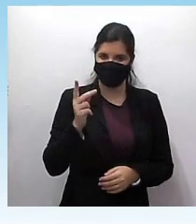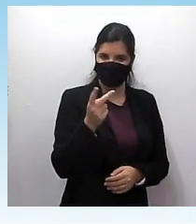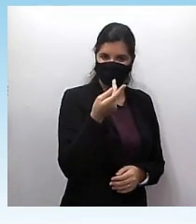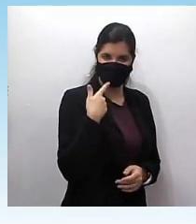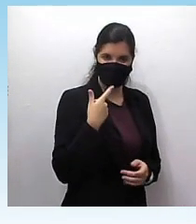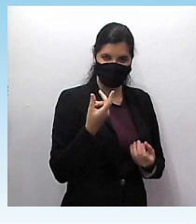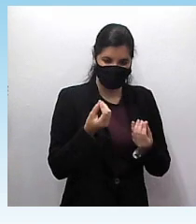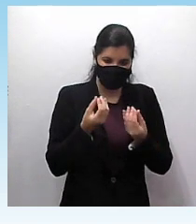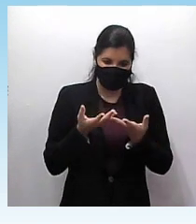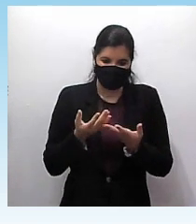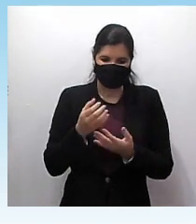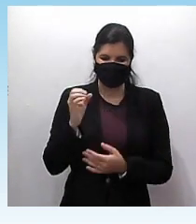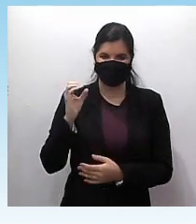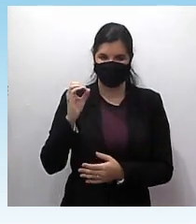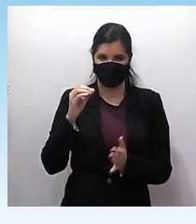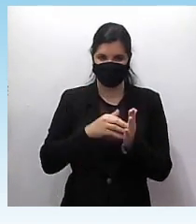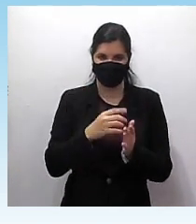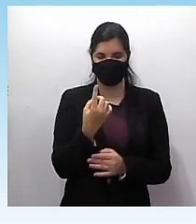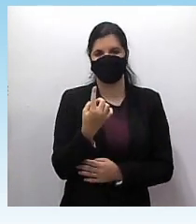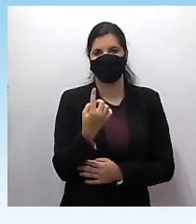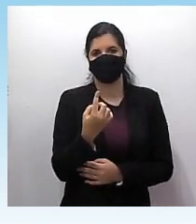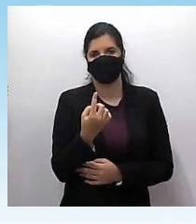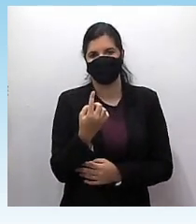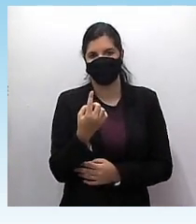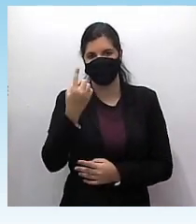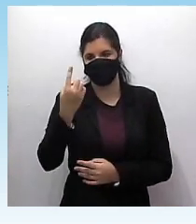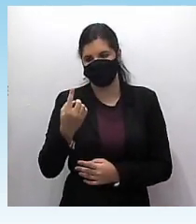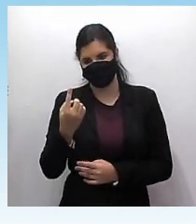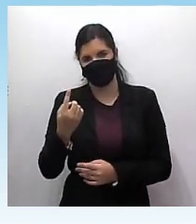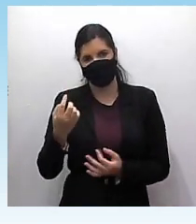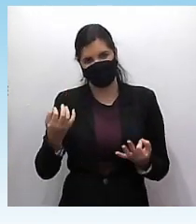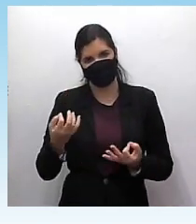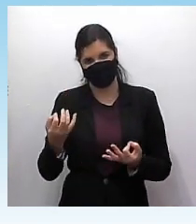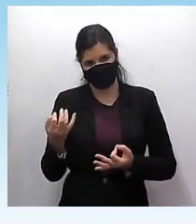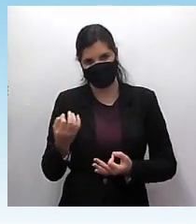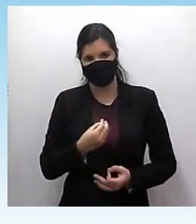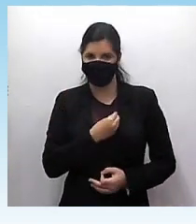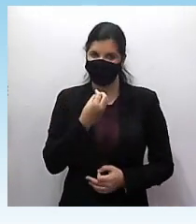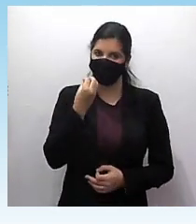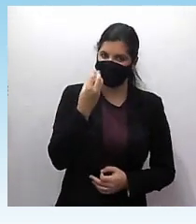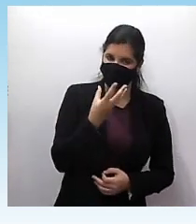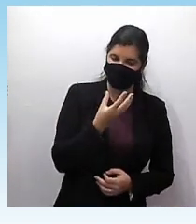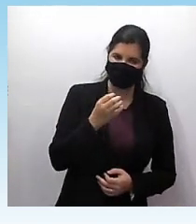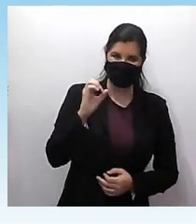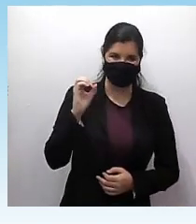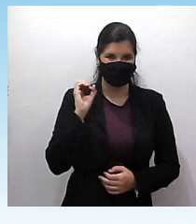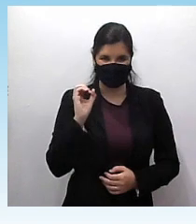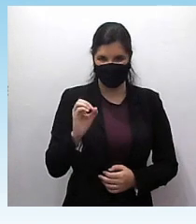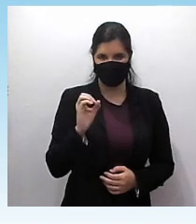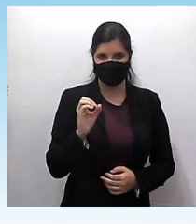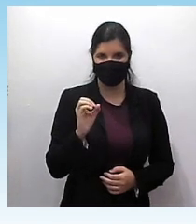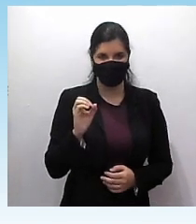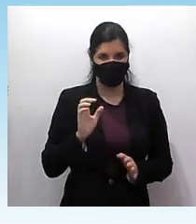que vai de 0 a 1. Quando você tem 1, tem um país perfeito, que as pessoas vivem bem. Quando é 0, né, o país é horrível para se